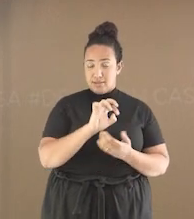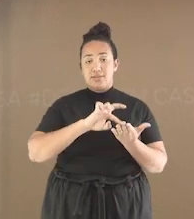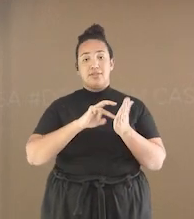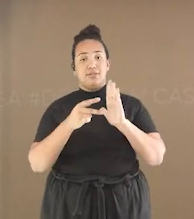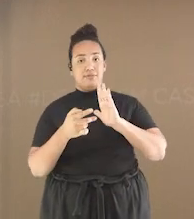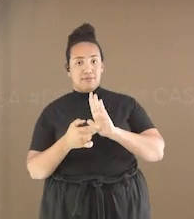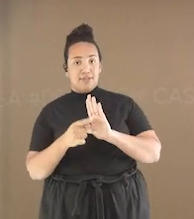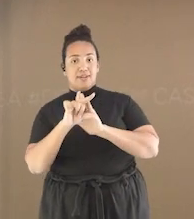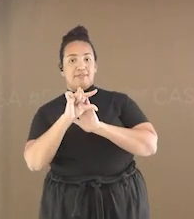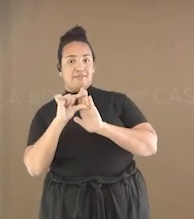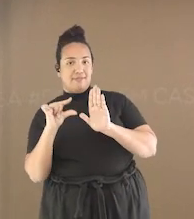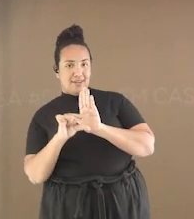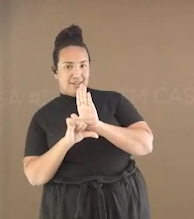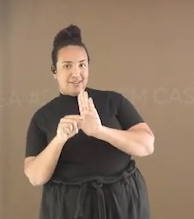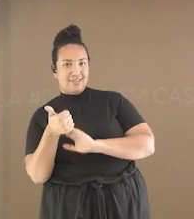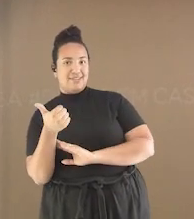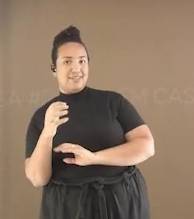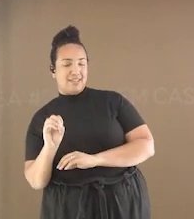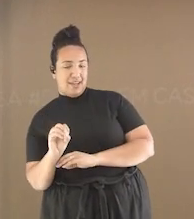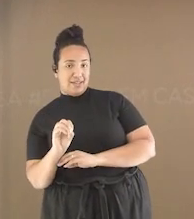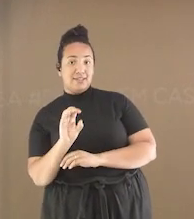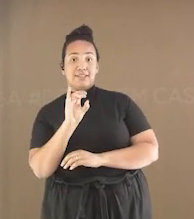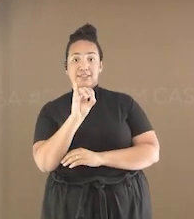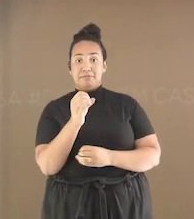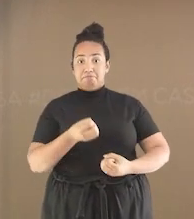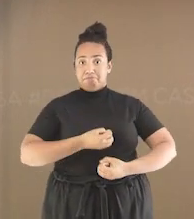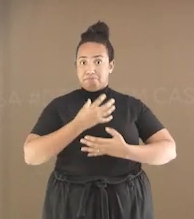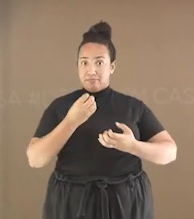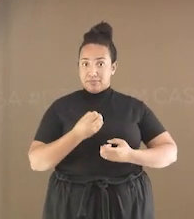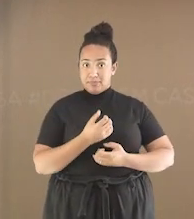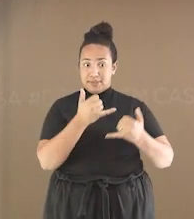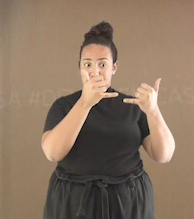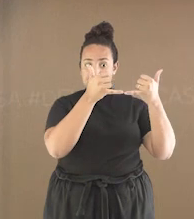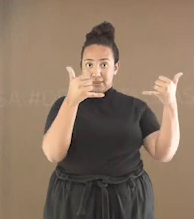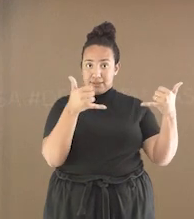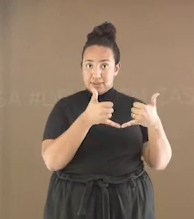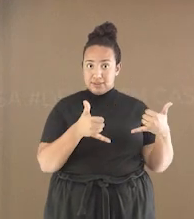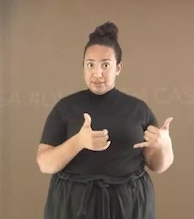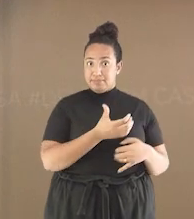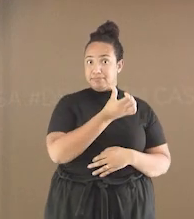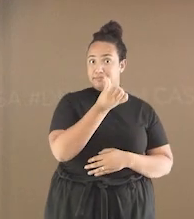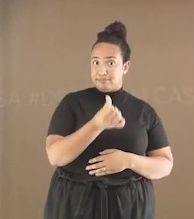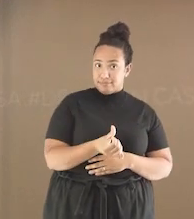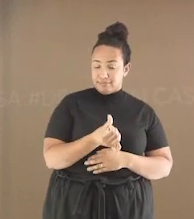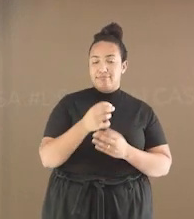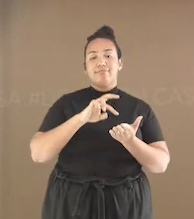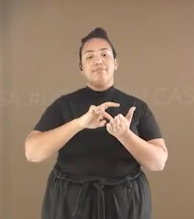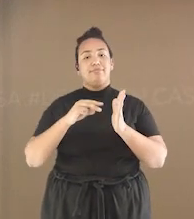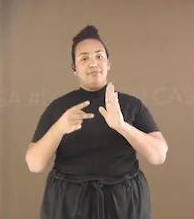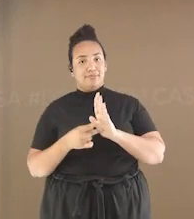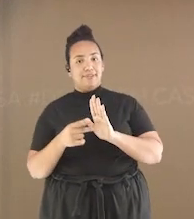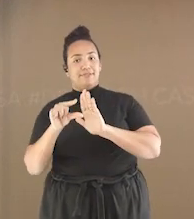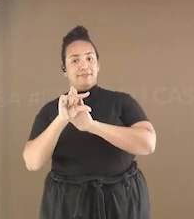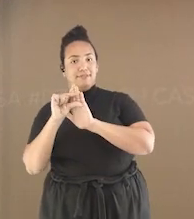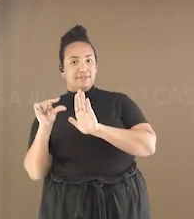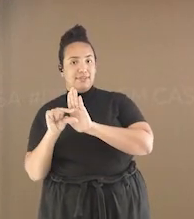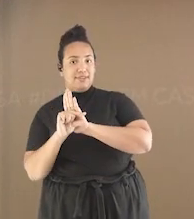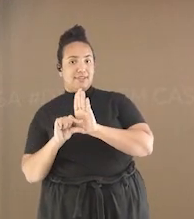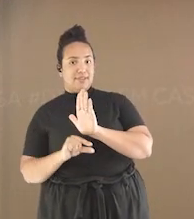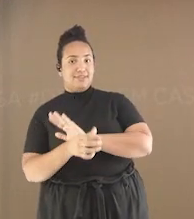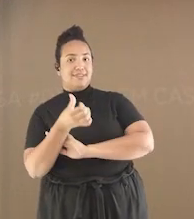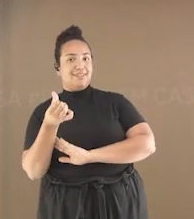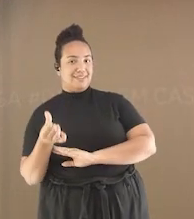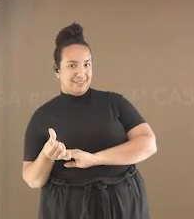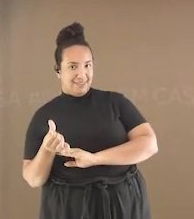10 versos. Se o poema tem 6 linhas, dizemos que ele tem 6 versos. E assim